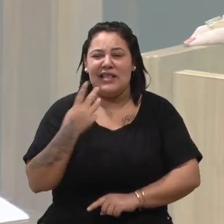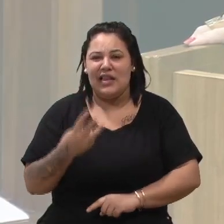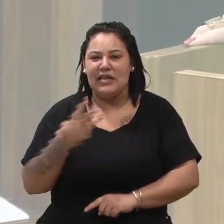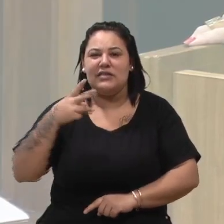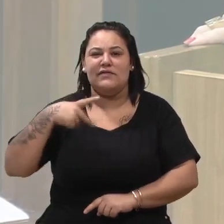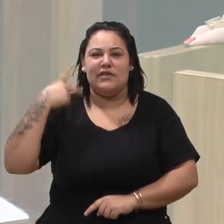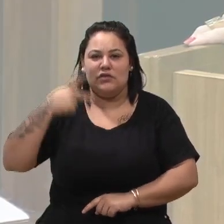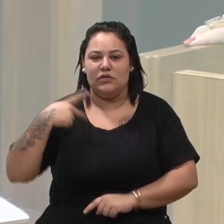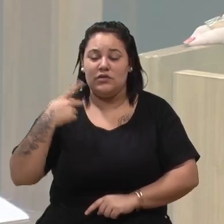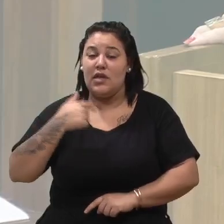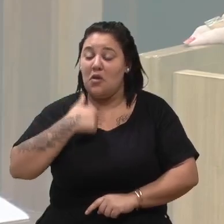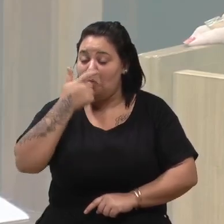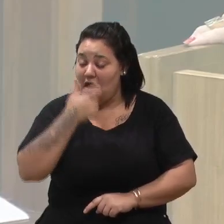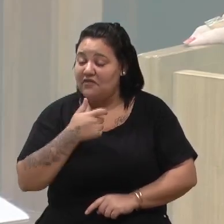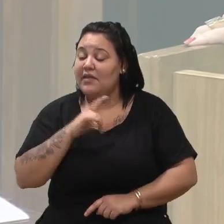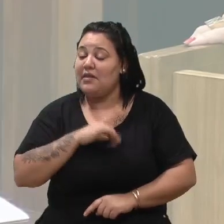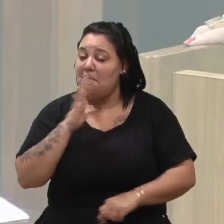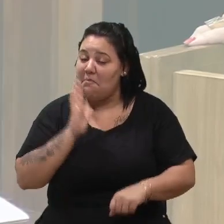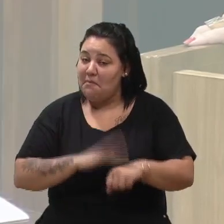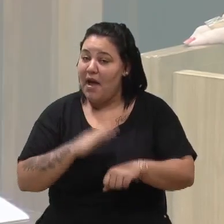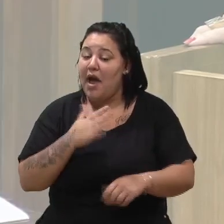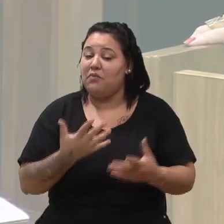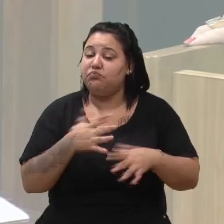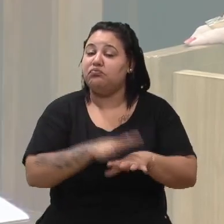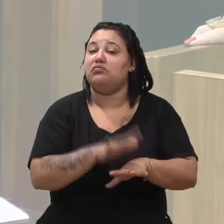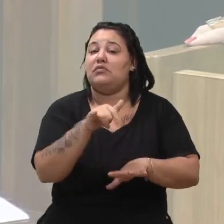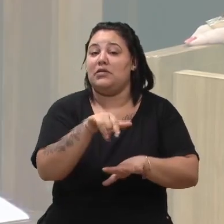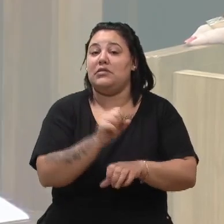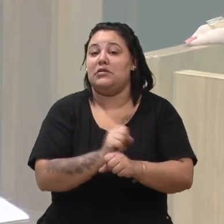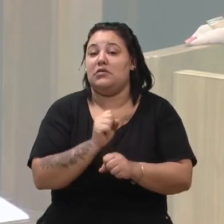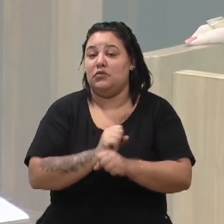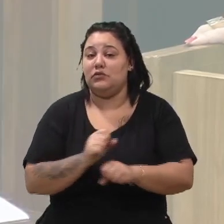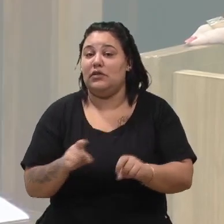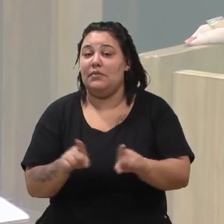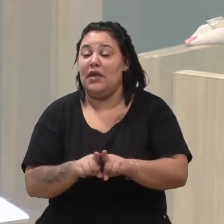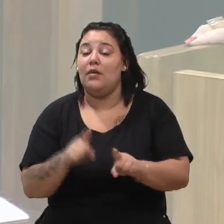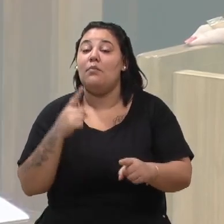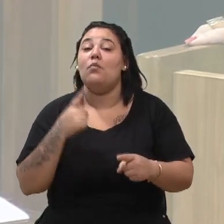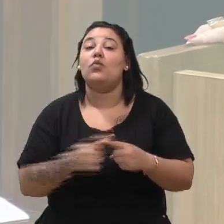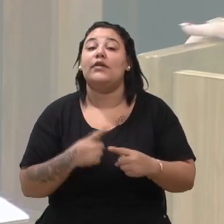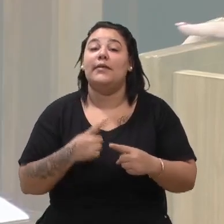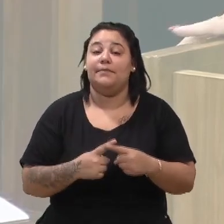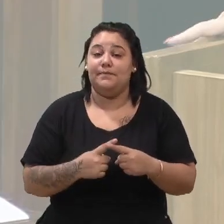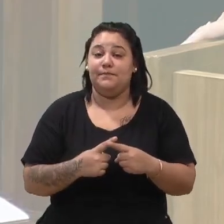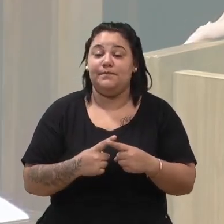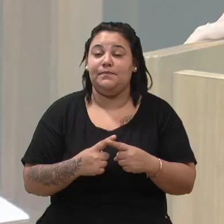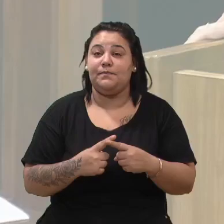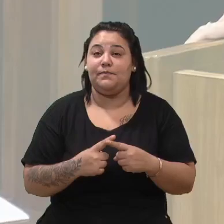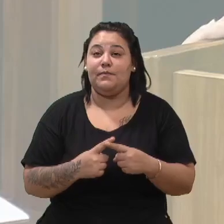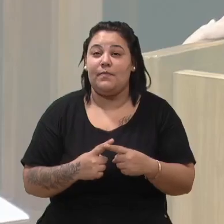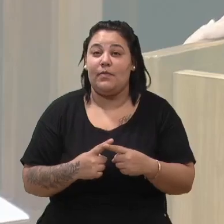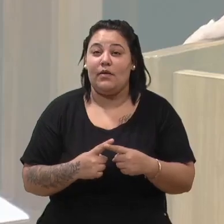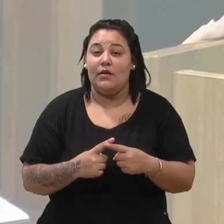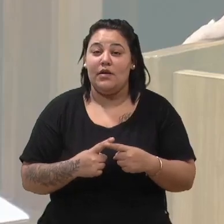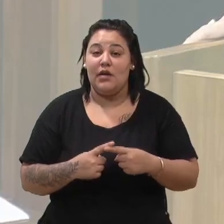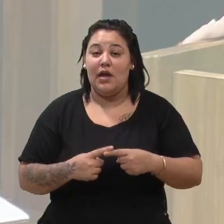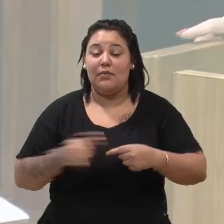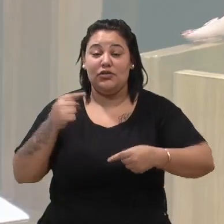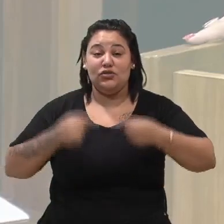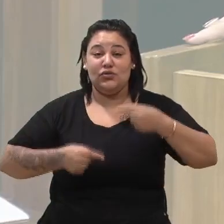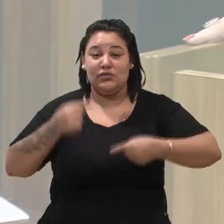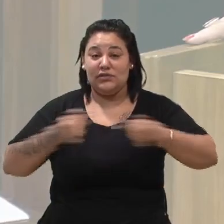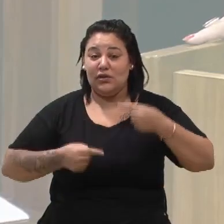mais inclusão esse ano, né, vereador D'Ambrós, porque é um debate